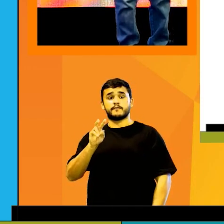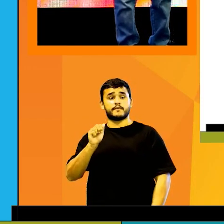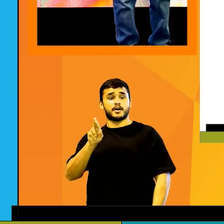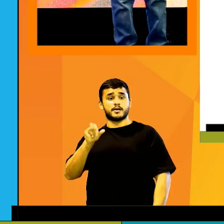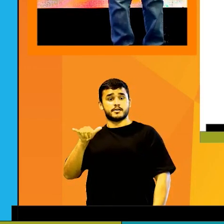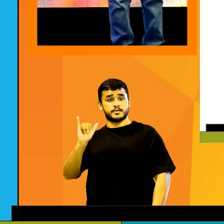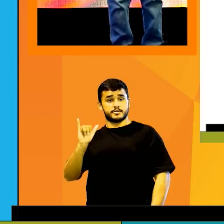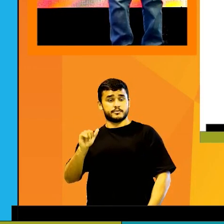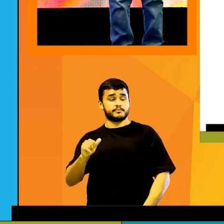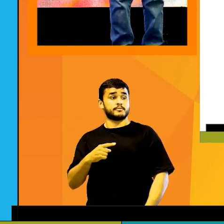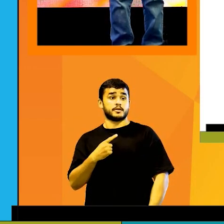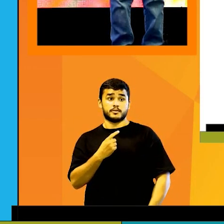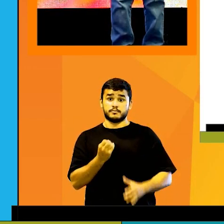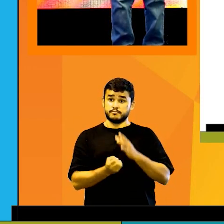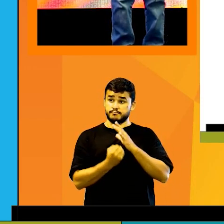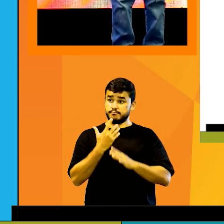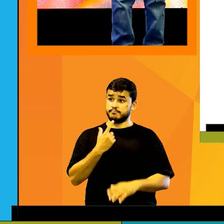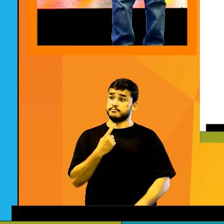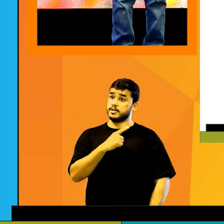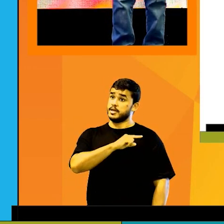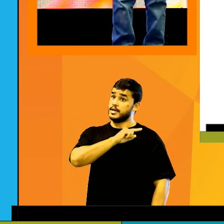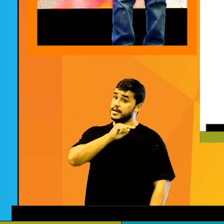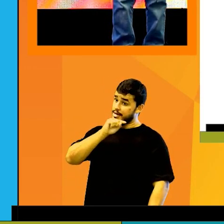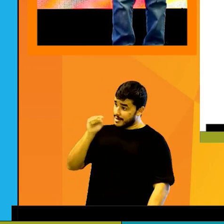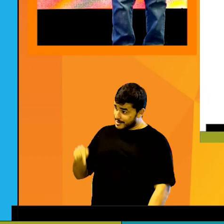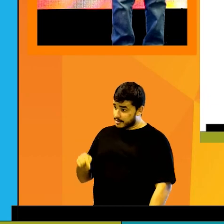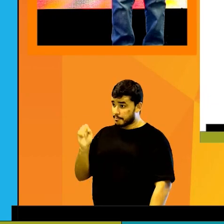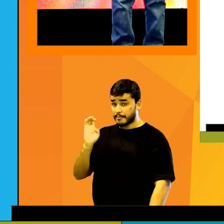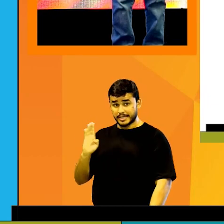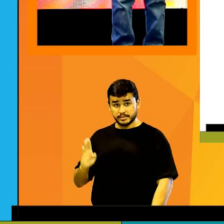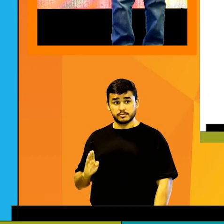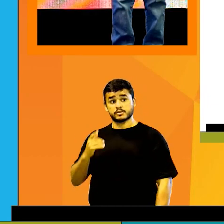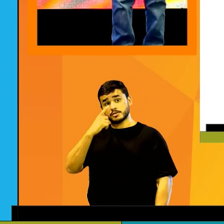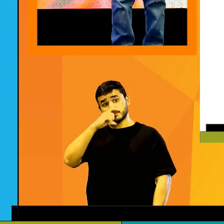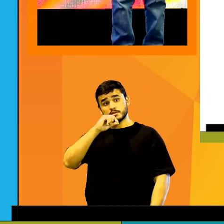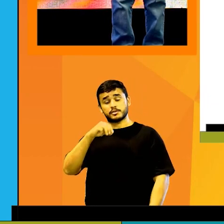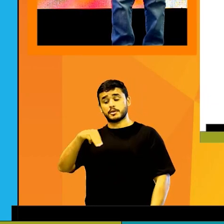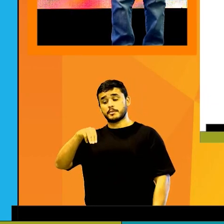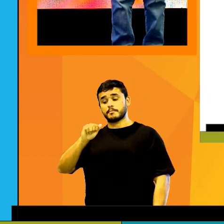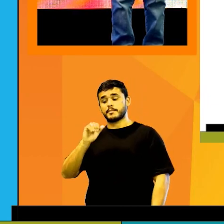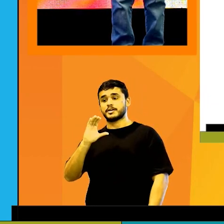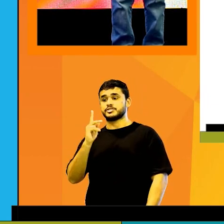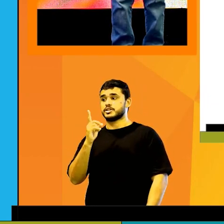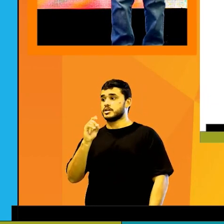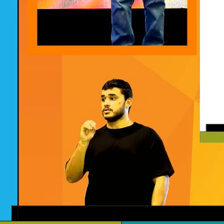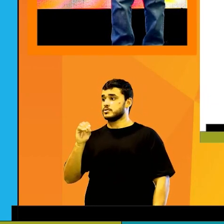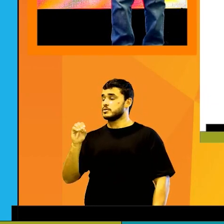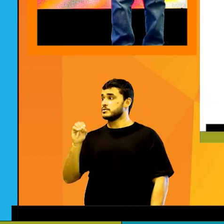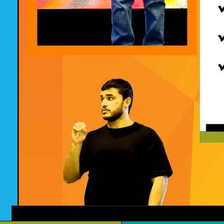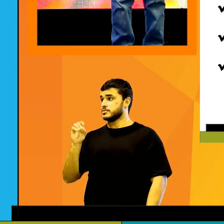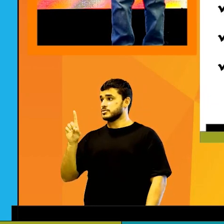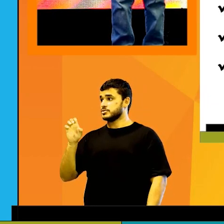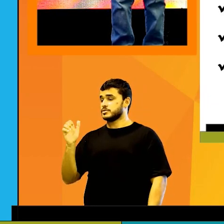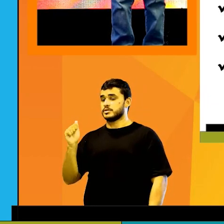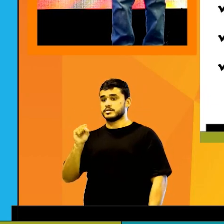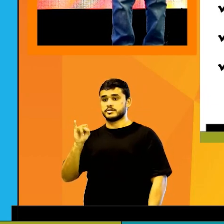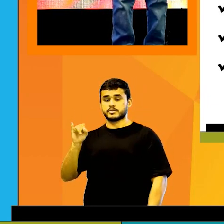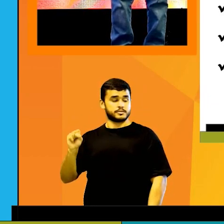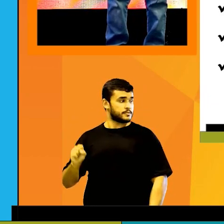de Assis iniciou o realismo brasileiro. Turma, como nós não temos realmente muito tempo, vamos para as